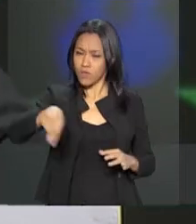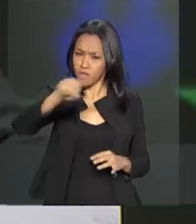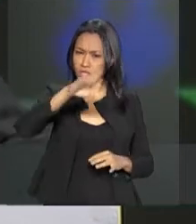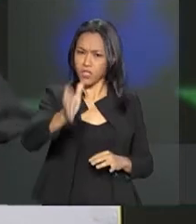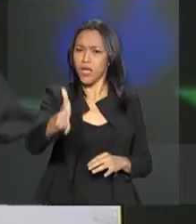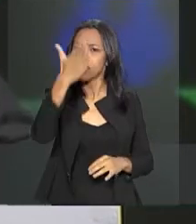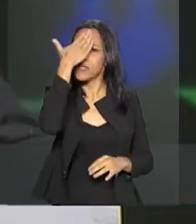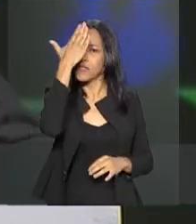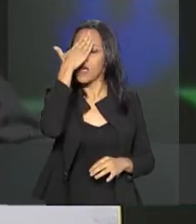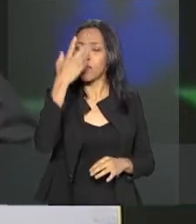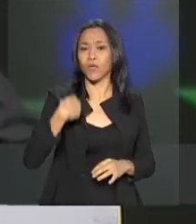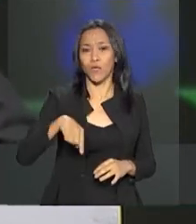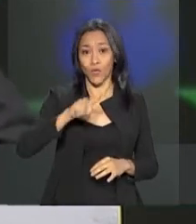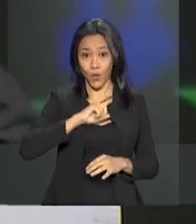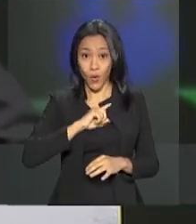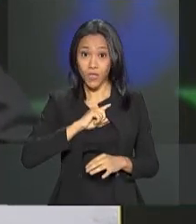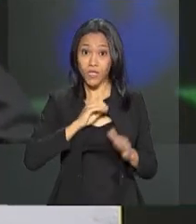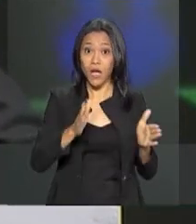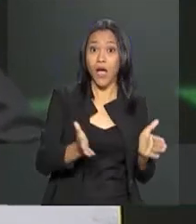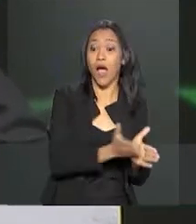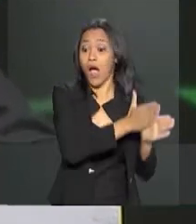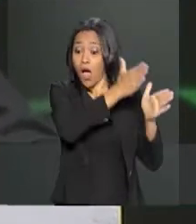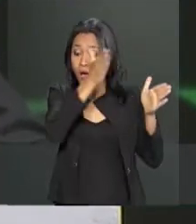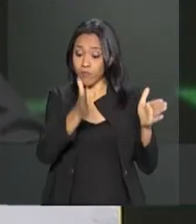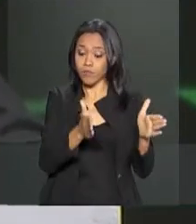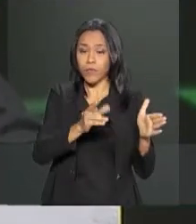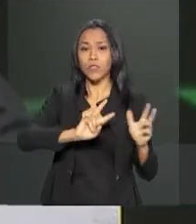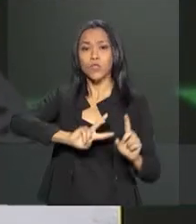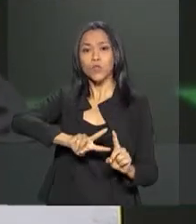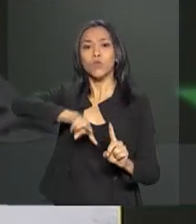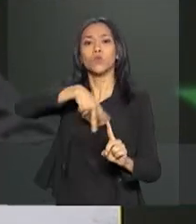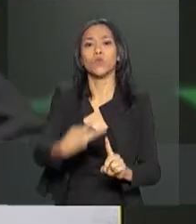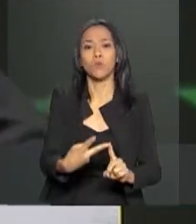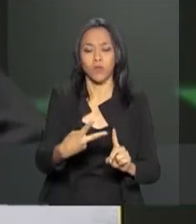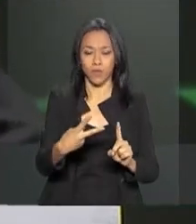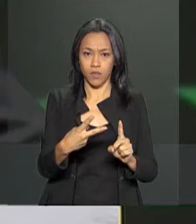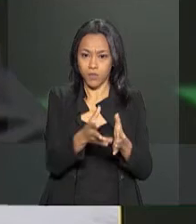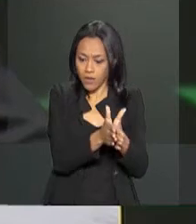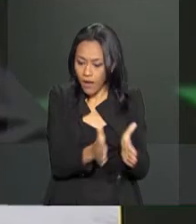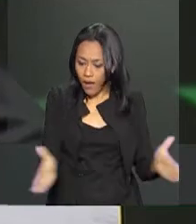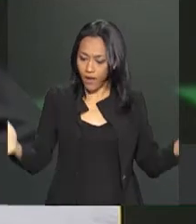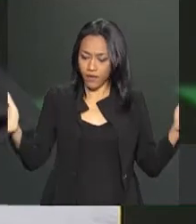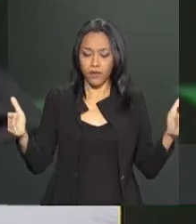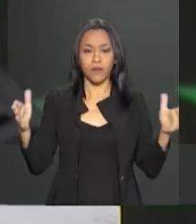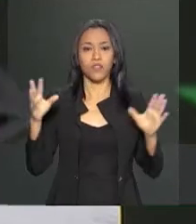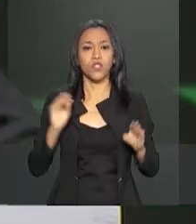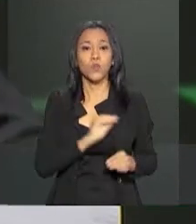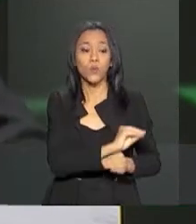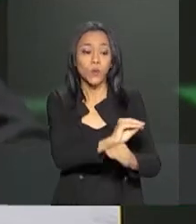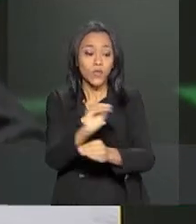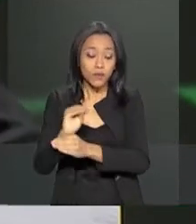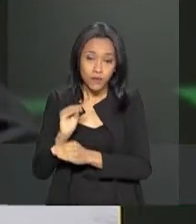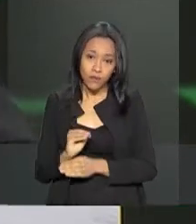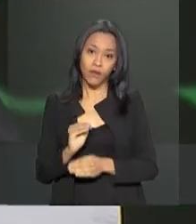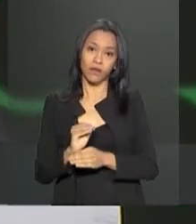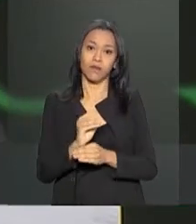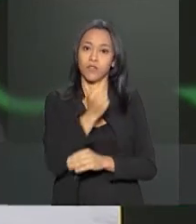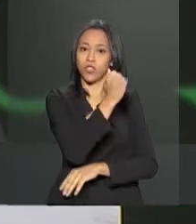nós duplicamos as áreas de preservação do meio ambiente no país. Basta dizer